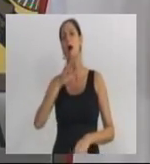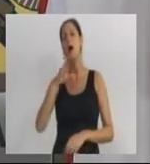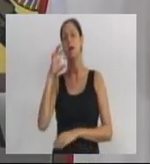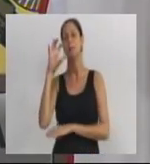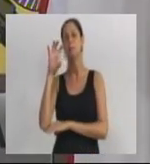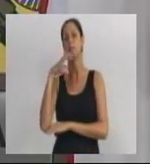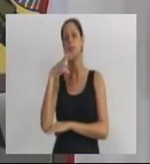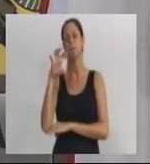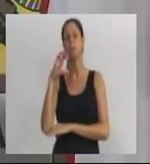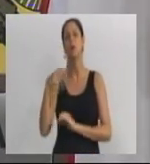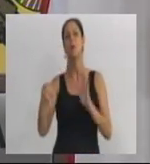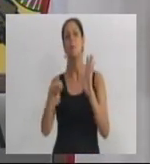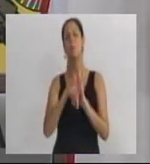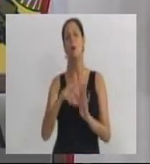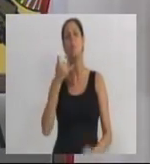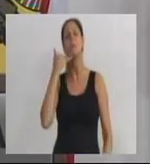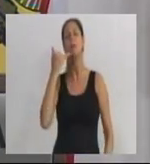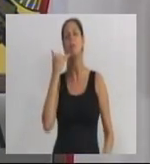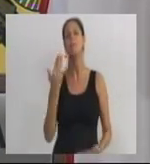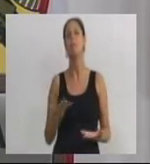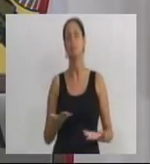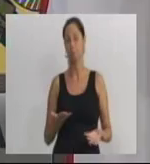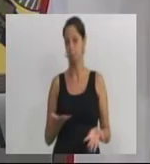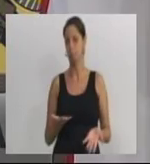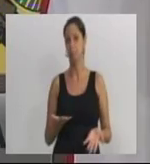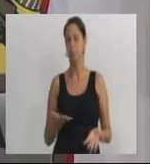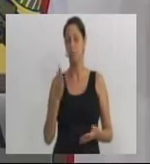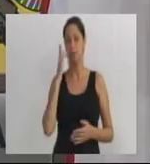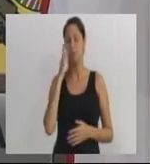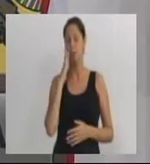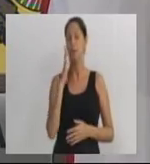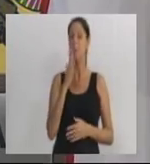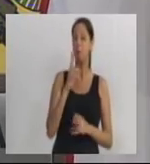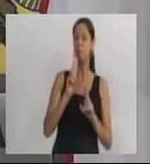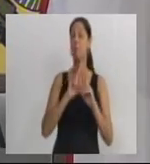recebeu a informação e tem a região da Velha